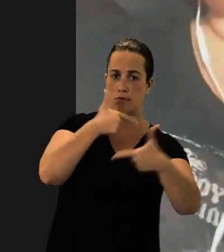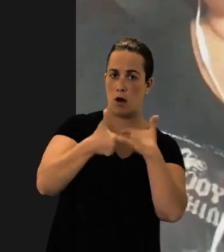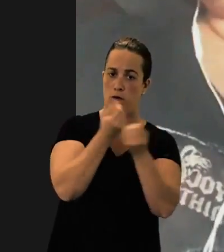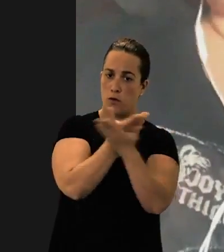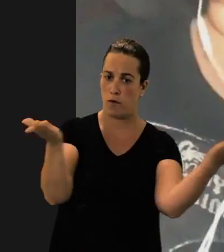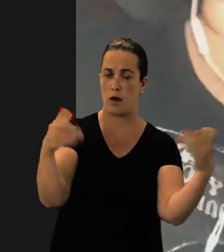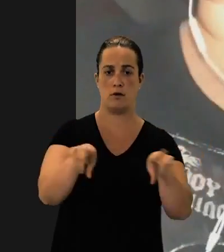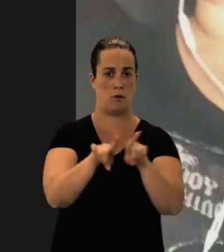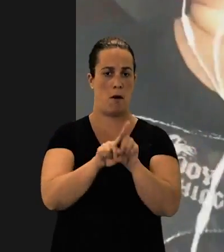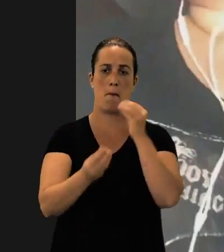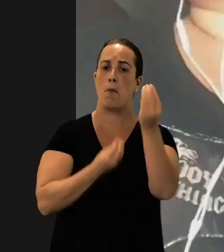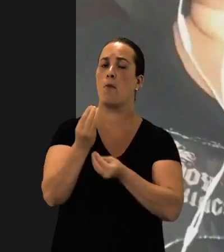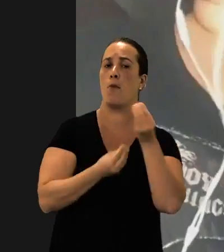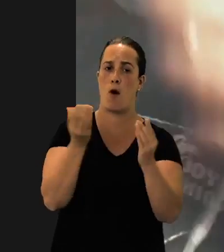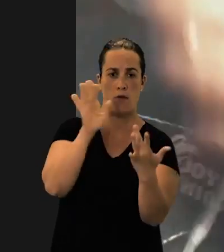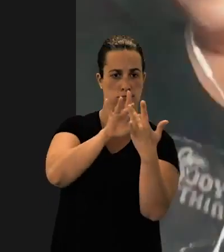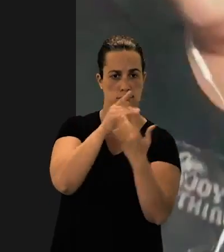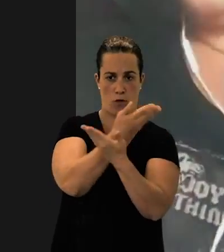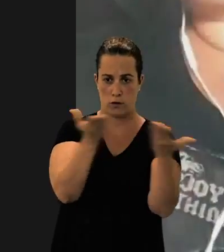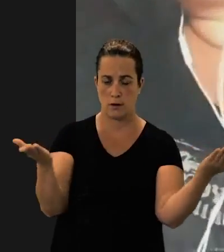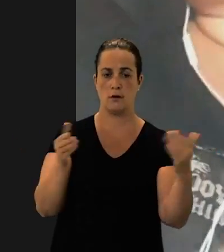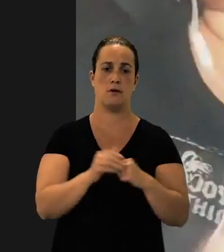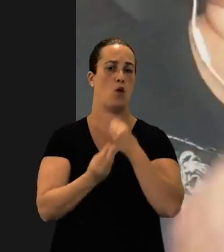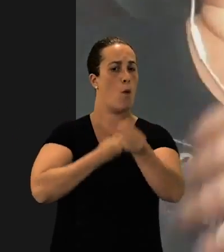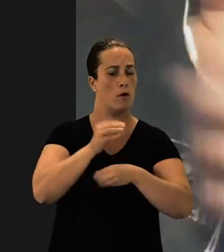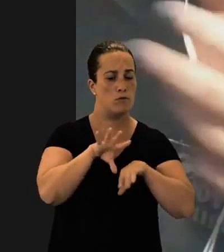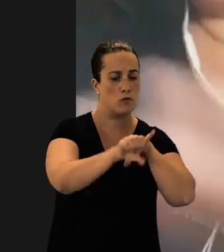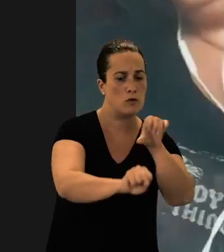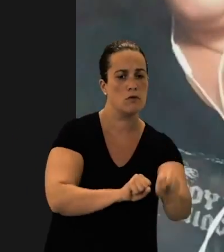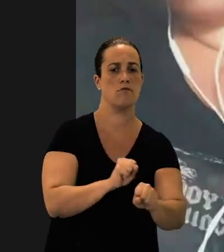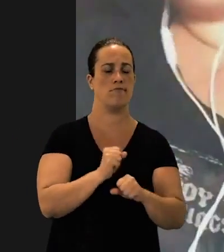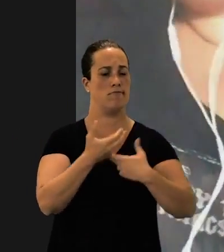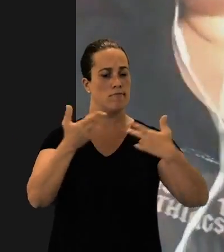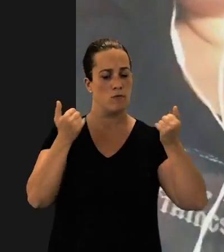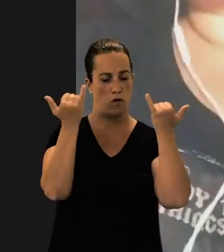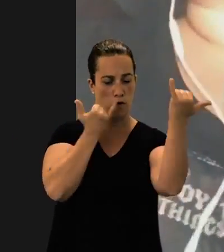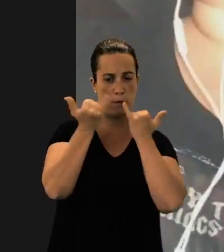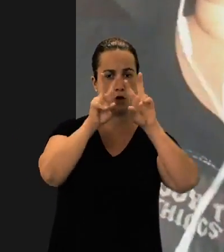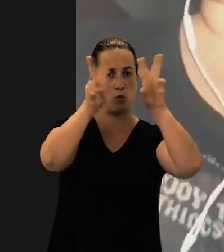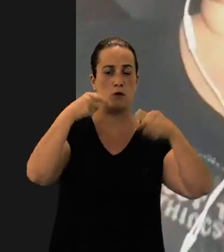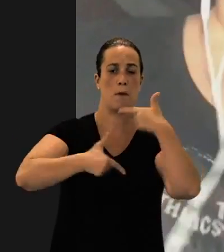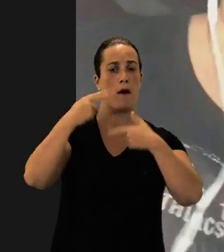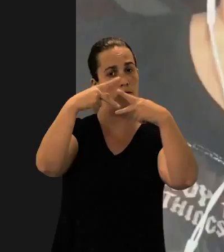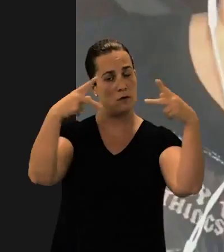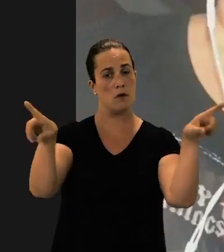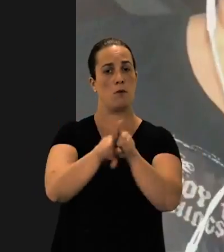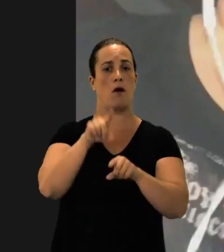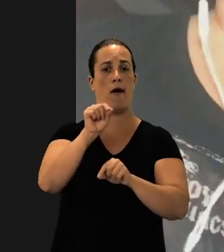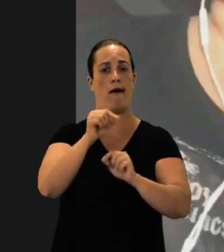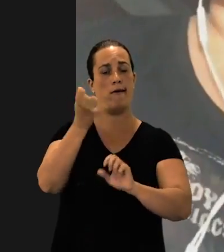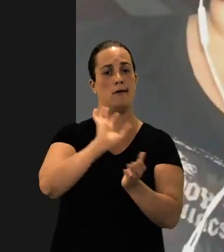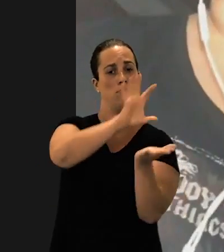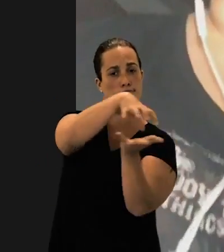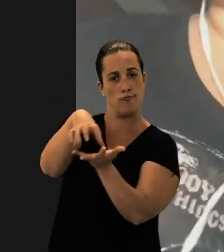serviço vocês oferecem, como elas podem entrar em contato com vocês, como podem buscar o apoio de vocês, o trabalho de vocês, para que essas